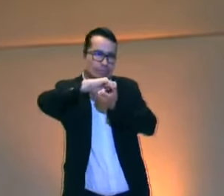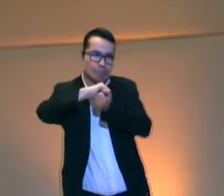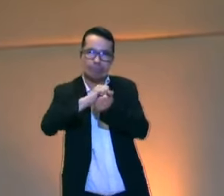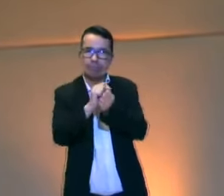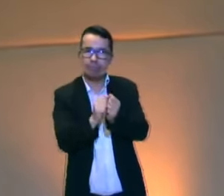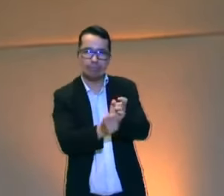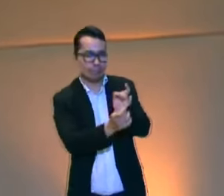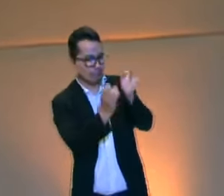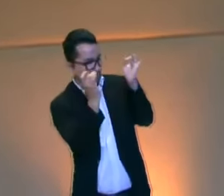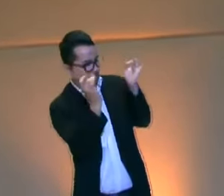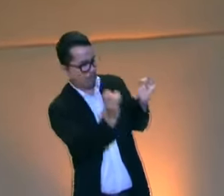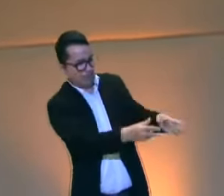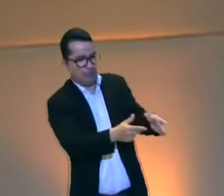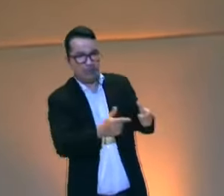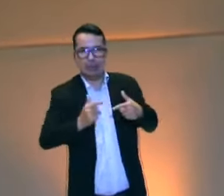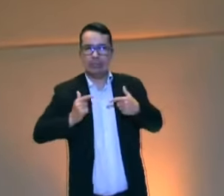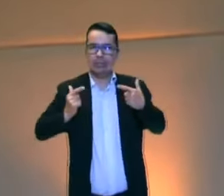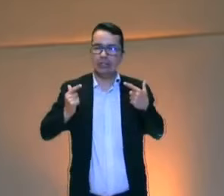se sente bem de novo. Ele falou: